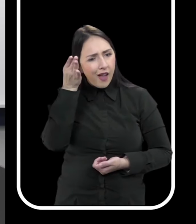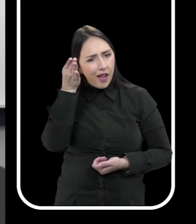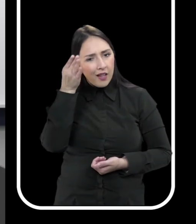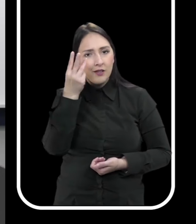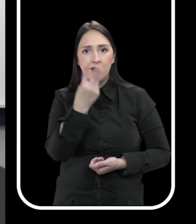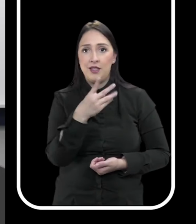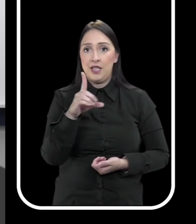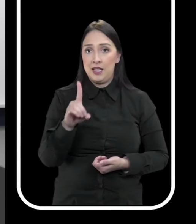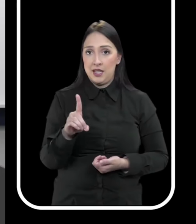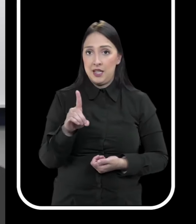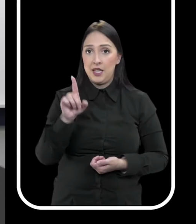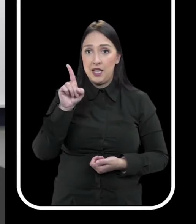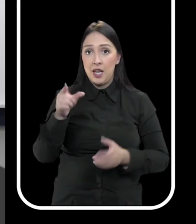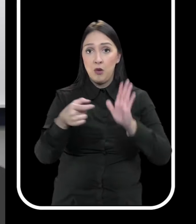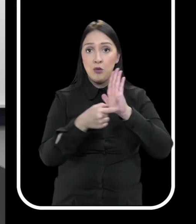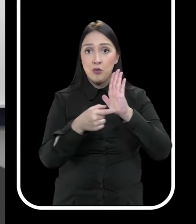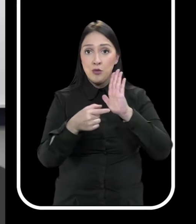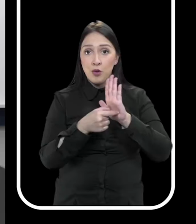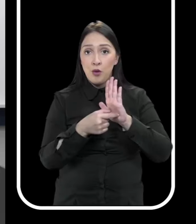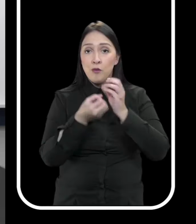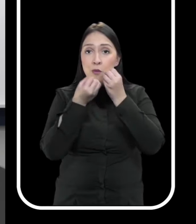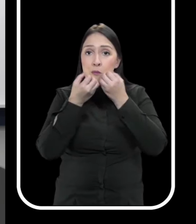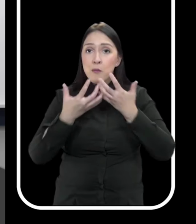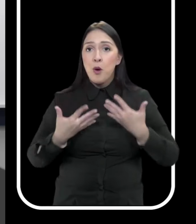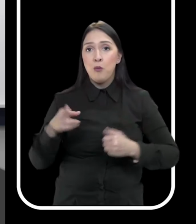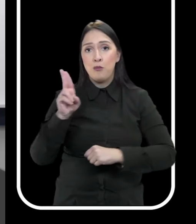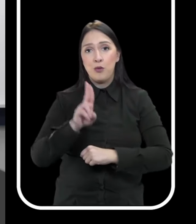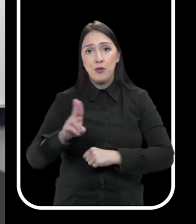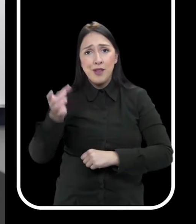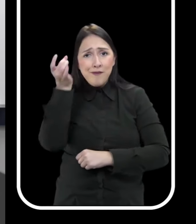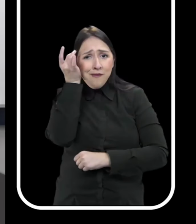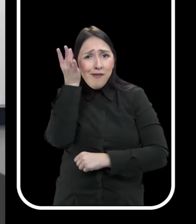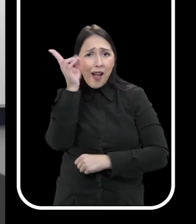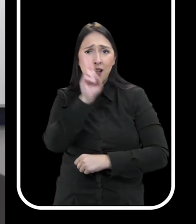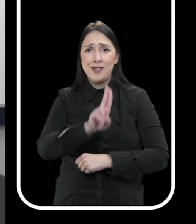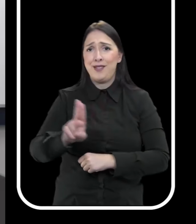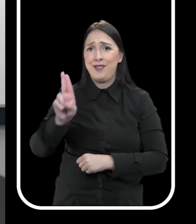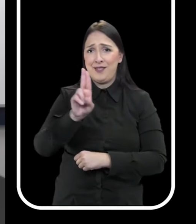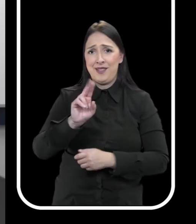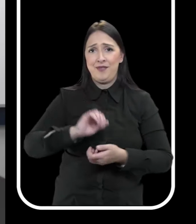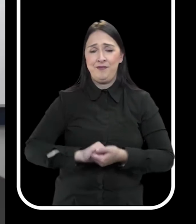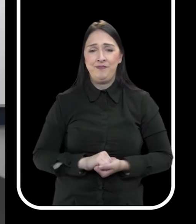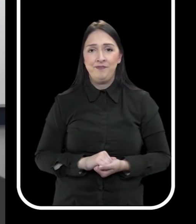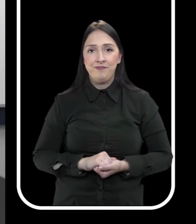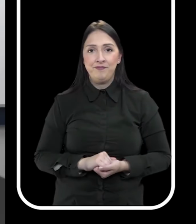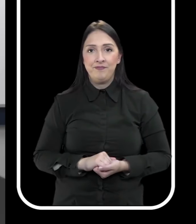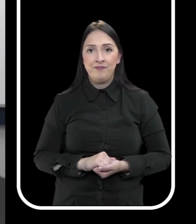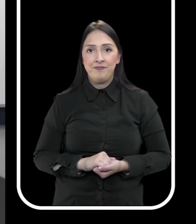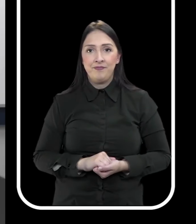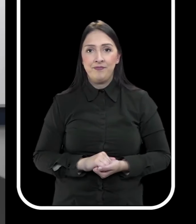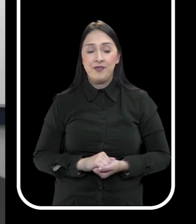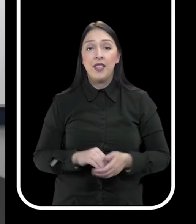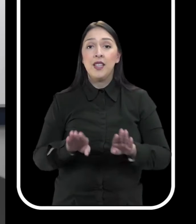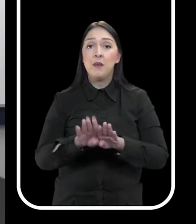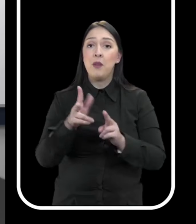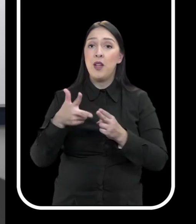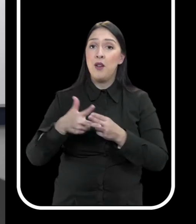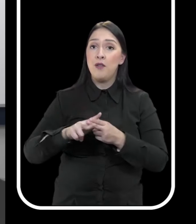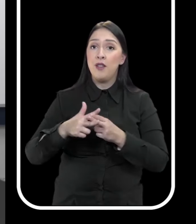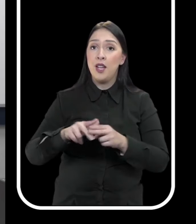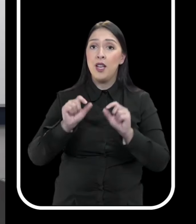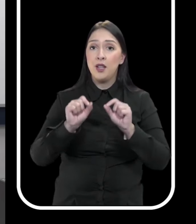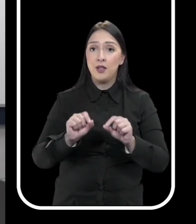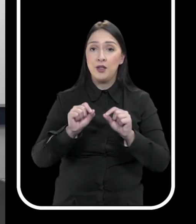essa facilidade do 3D torna um software muito amigável, muito fácil de ser utilizado e vamos dizer